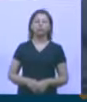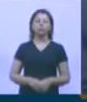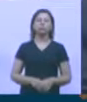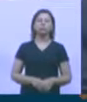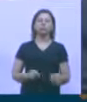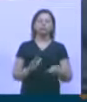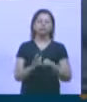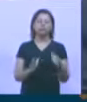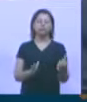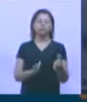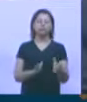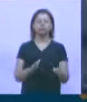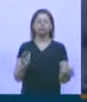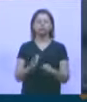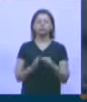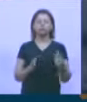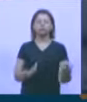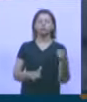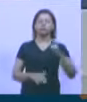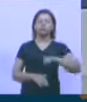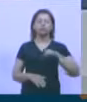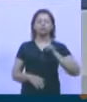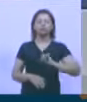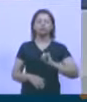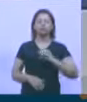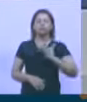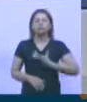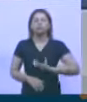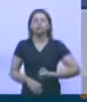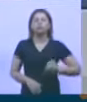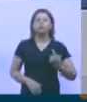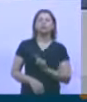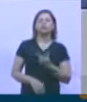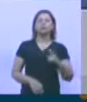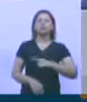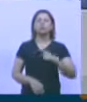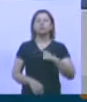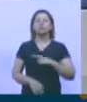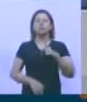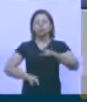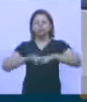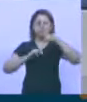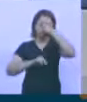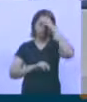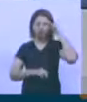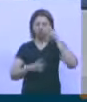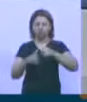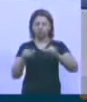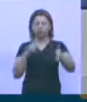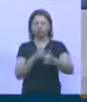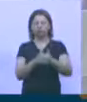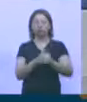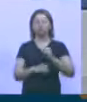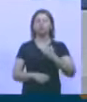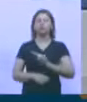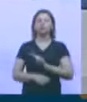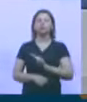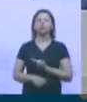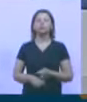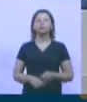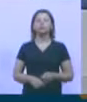primeiro lugar, isso, e a segunda razão é as mágoas que nós adquirimos pelas pessoas que estão à nossa volta, que